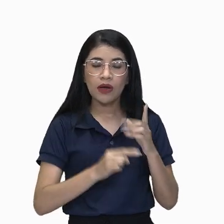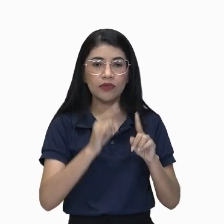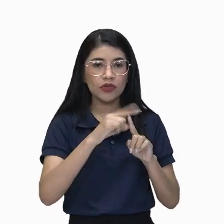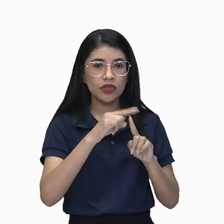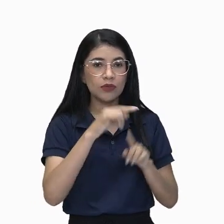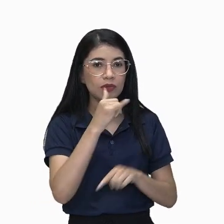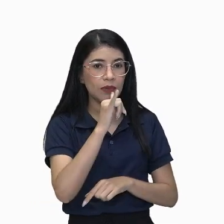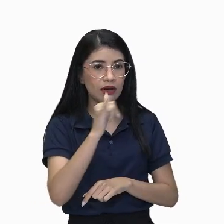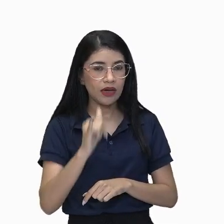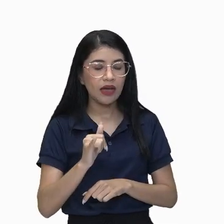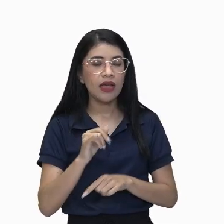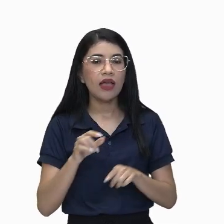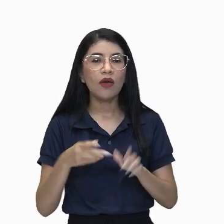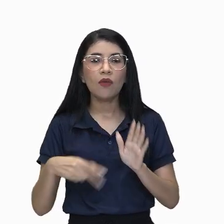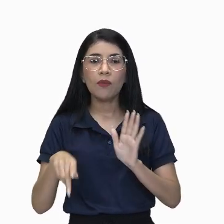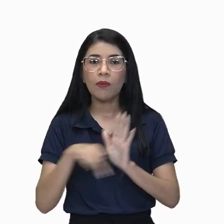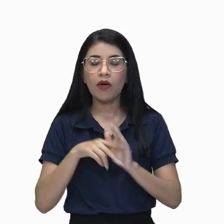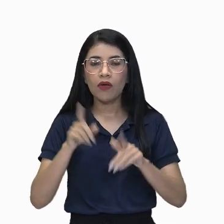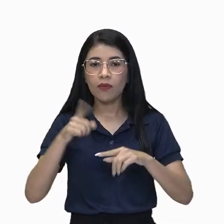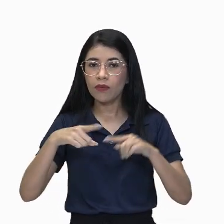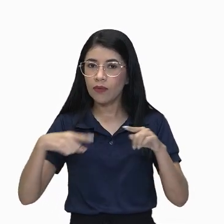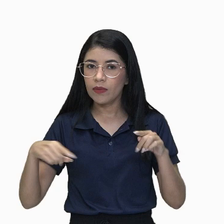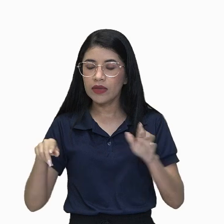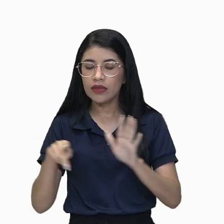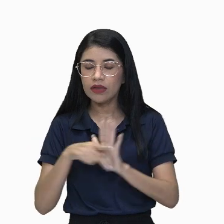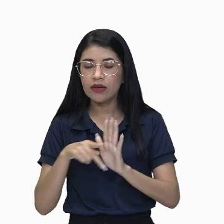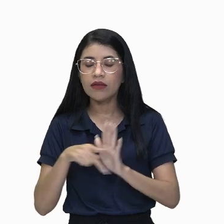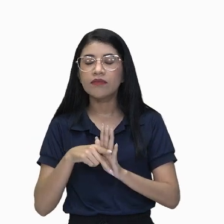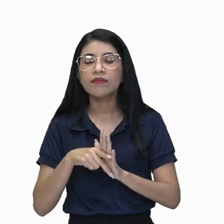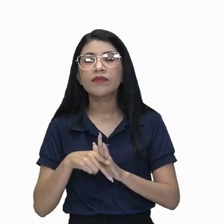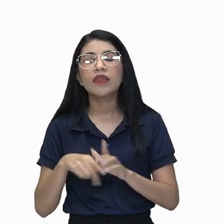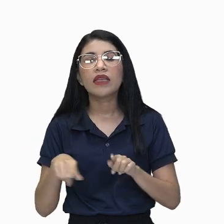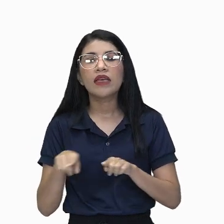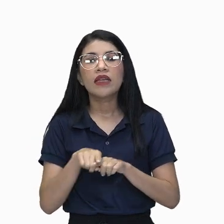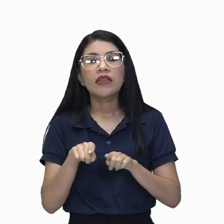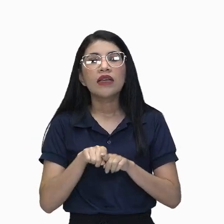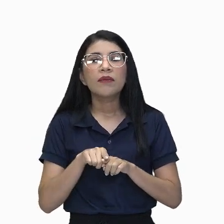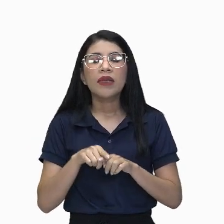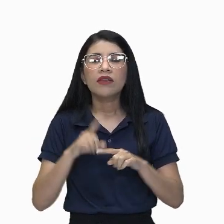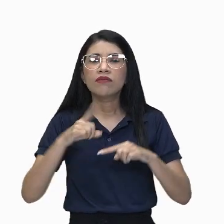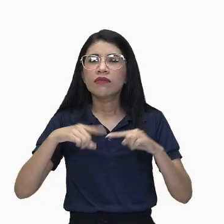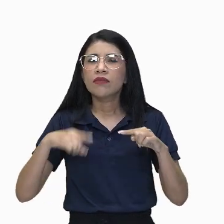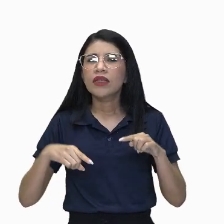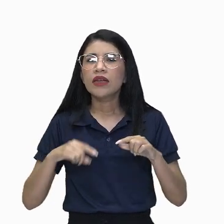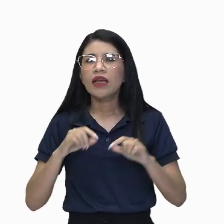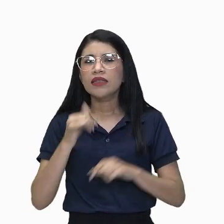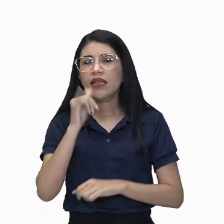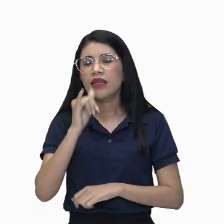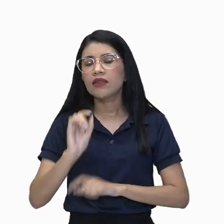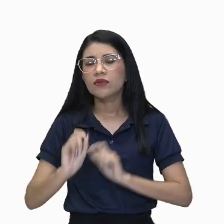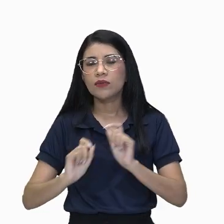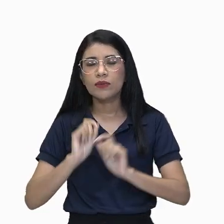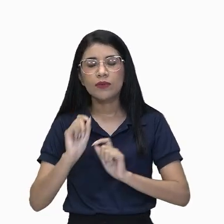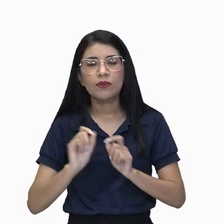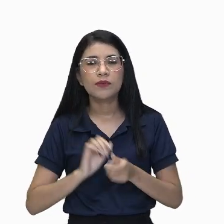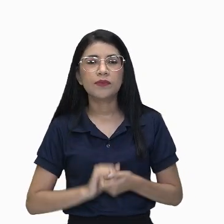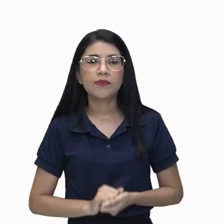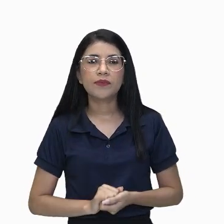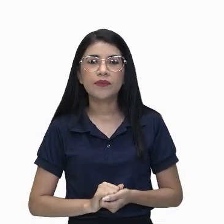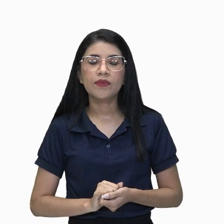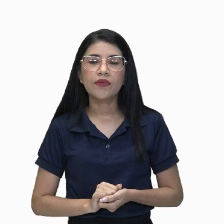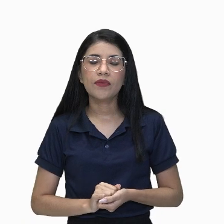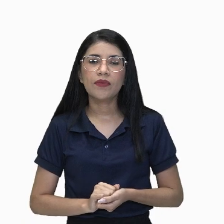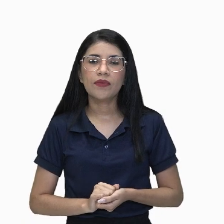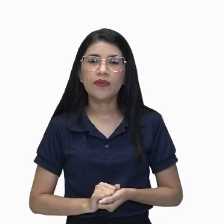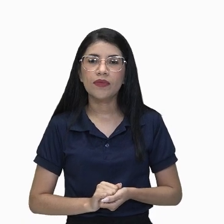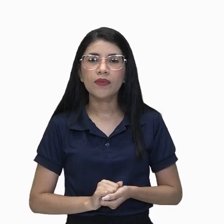com seus aparelhos, com seus dispositivos. E os dispositivos são o quê? Os dispositivos